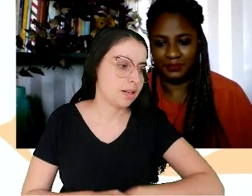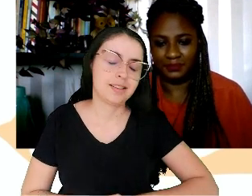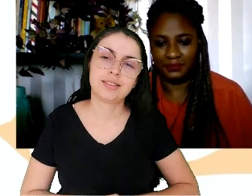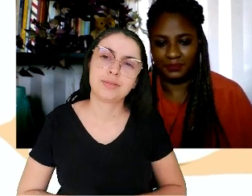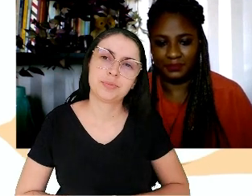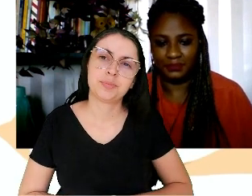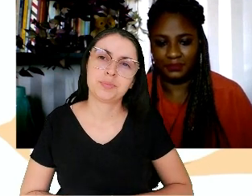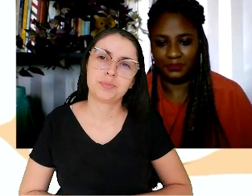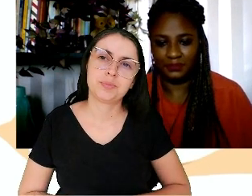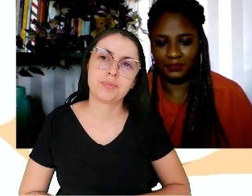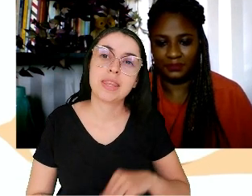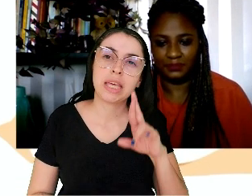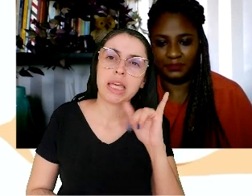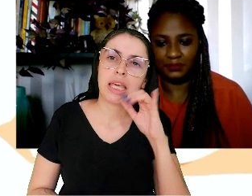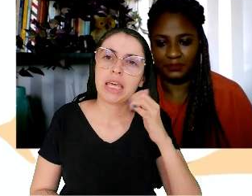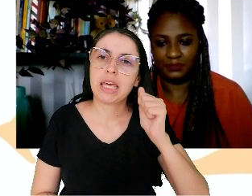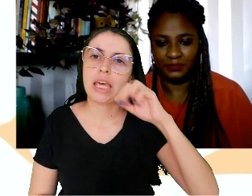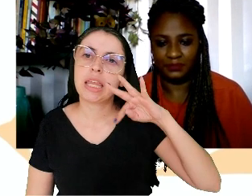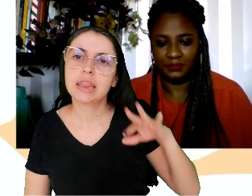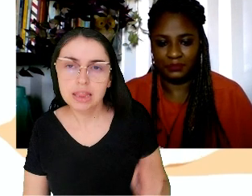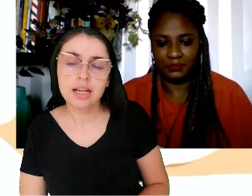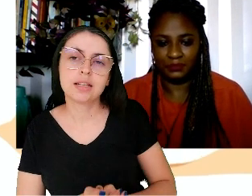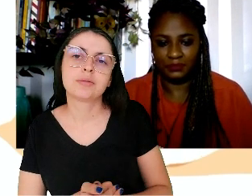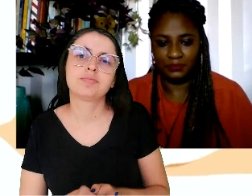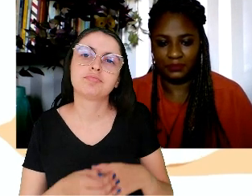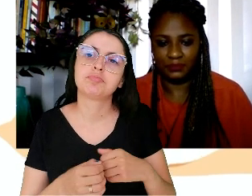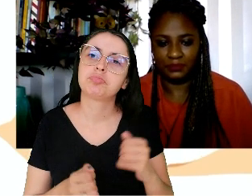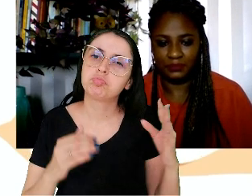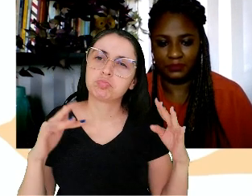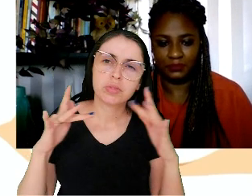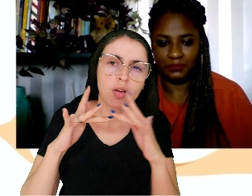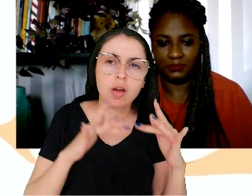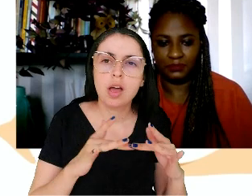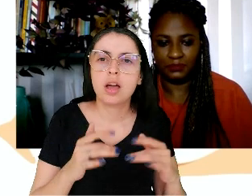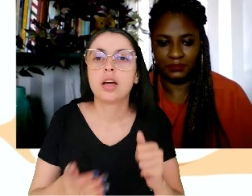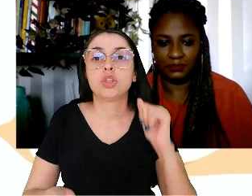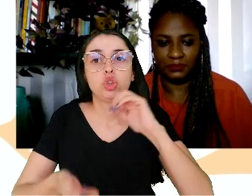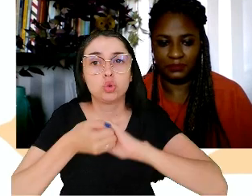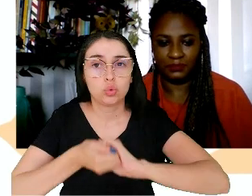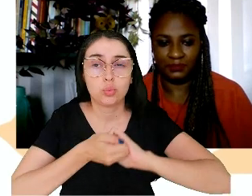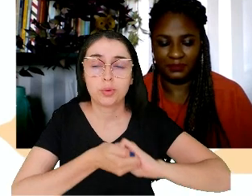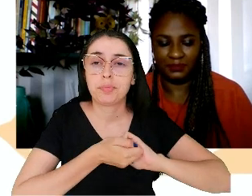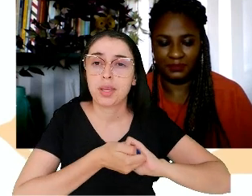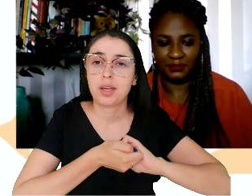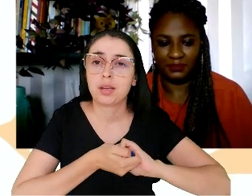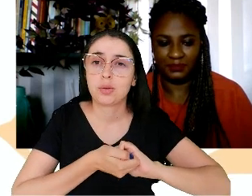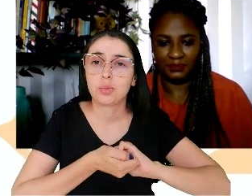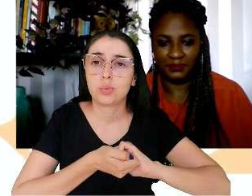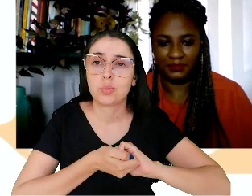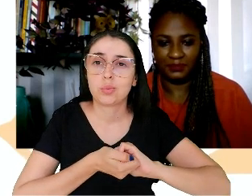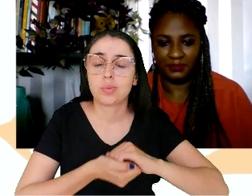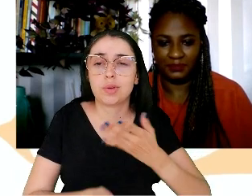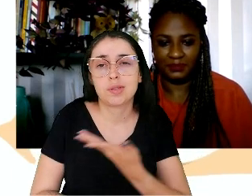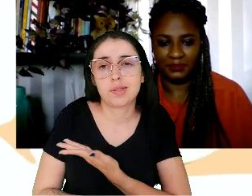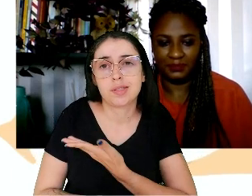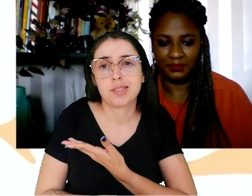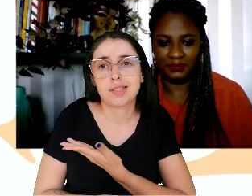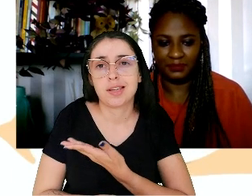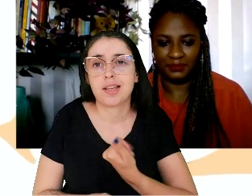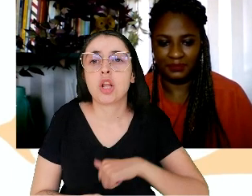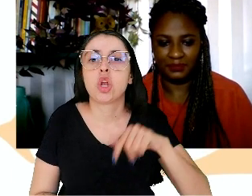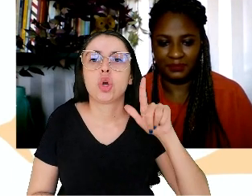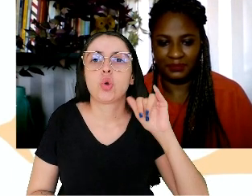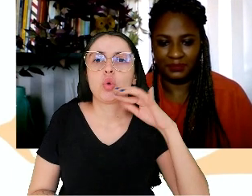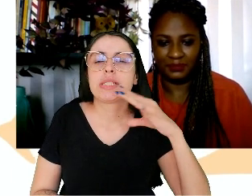Obrigada, estimada Rita Nolasco, obrigada pela excelente mediação. Cumprimento as queridas